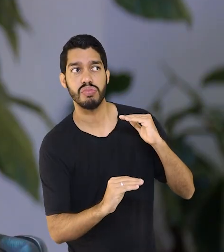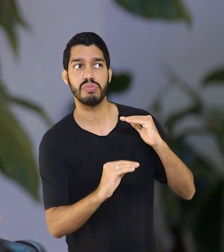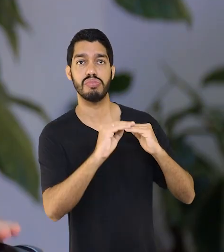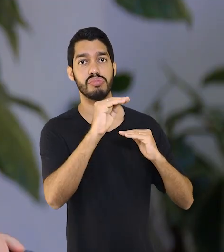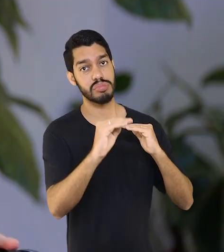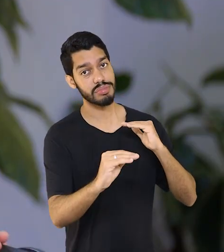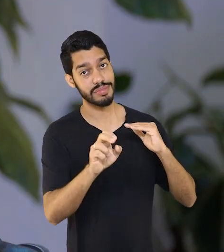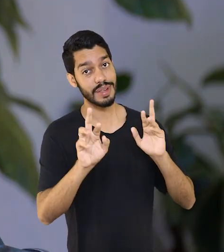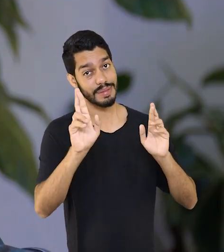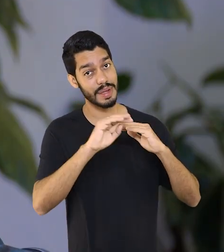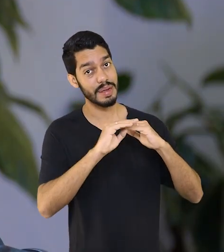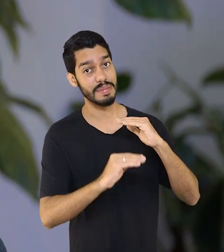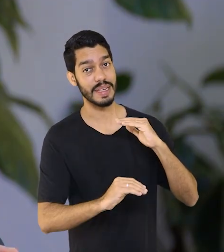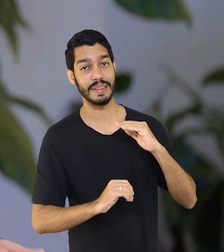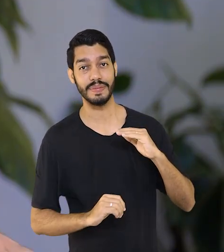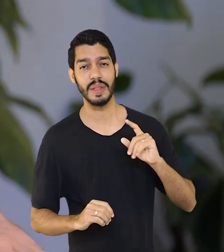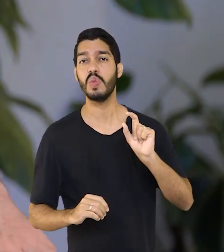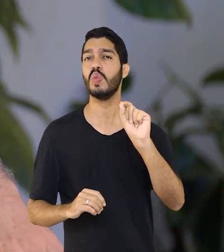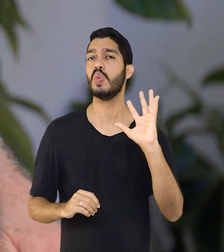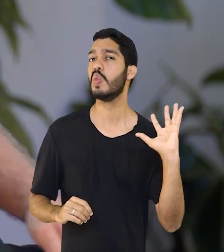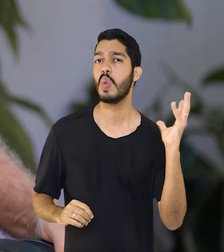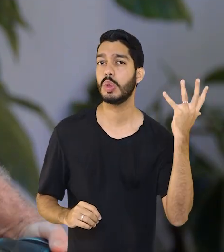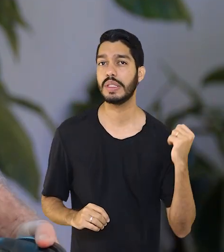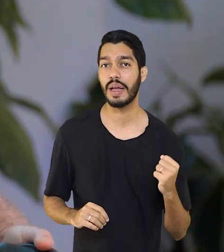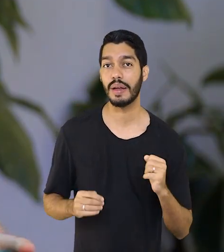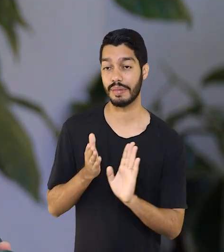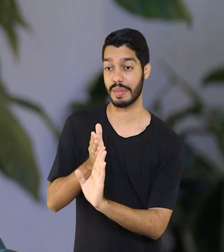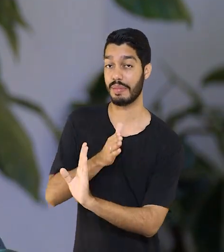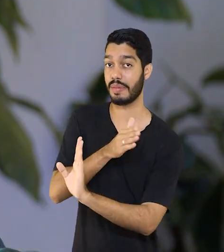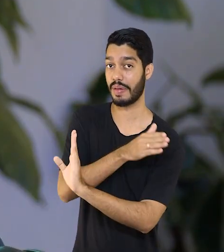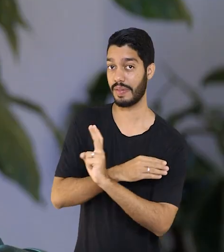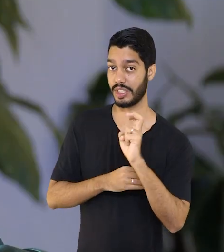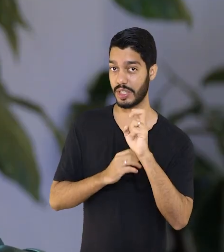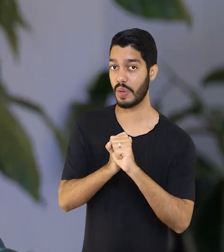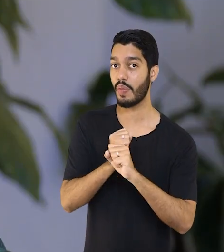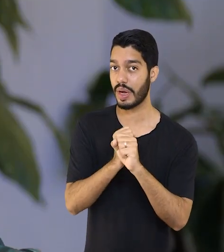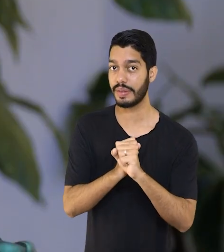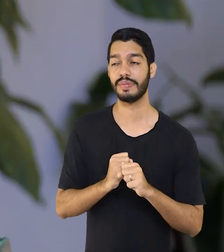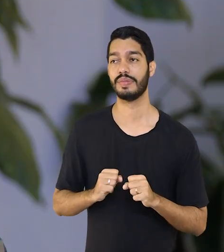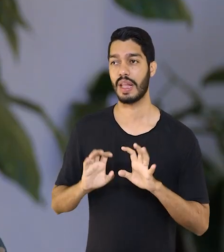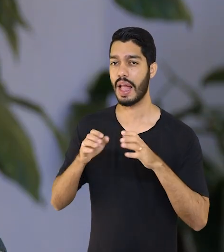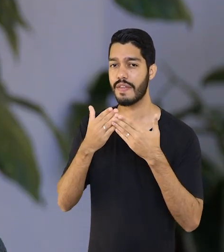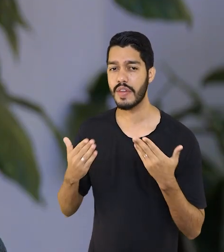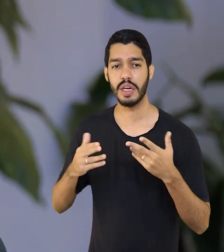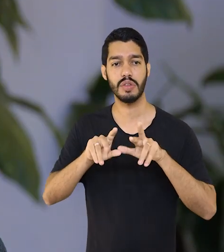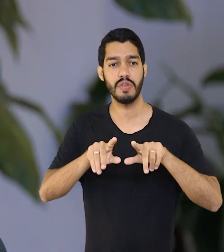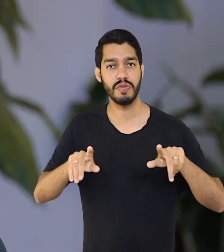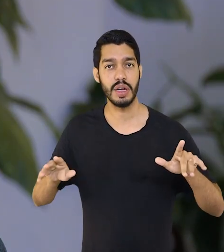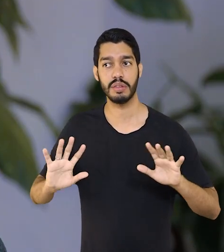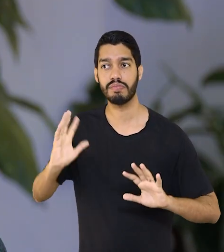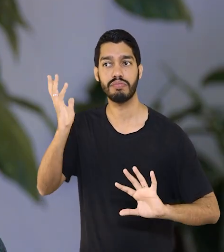O que aconteceu nos últimos 5 anos? Muitos eventos ocorreram bem antes do tempo e de